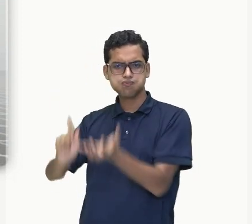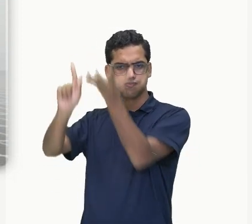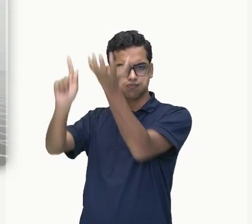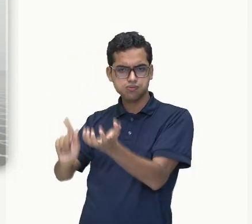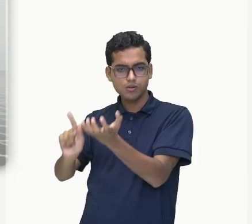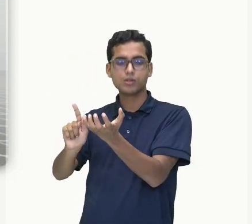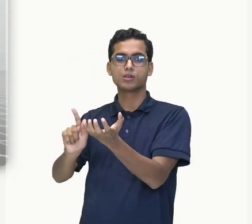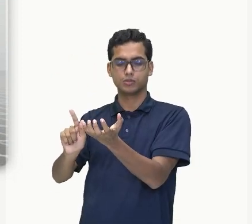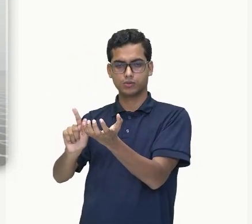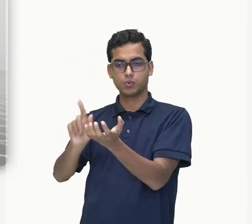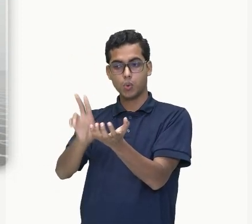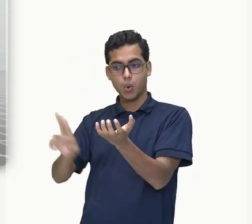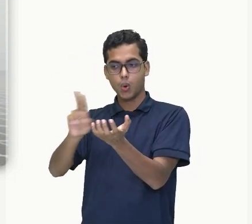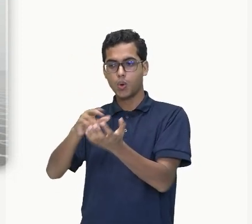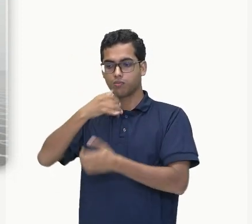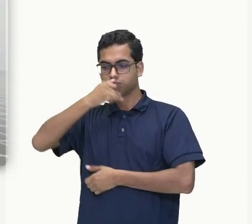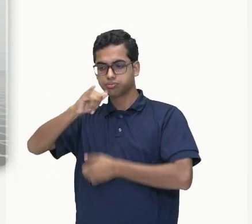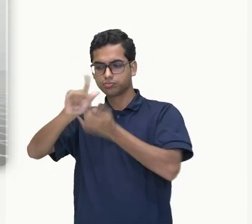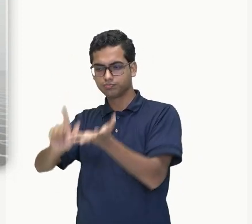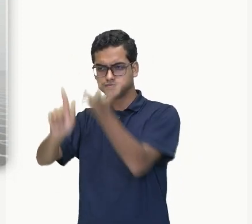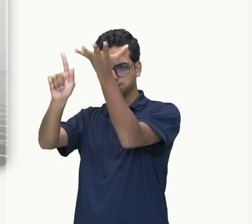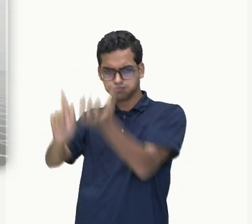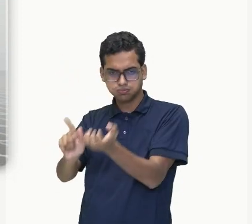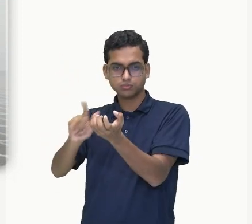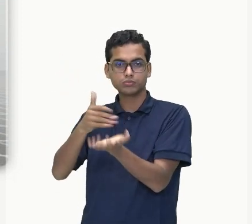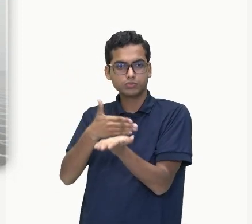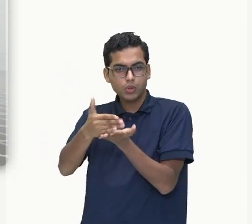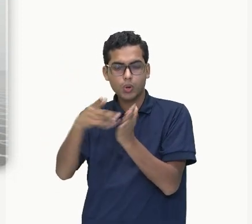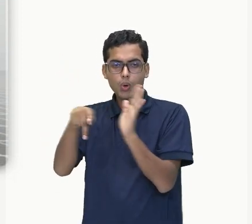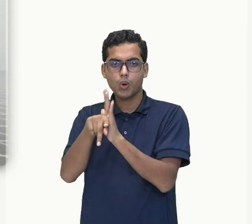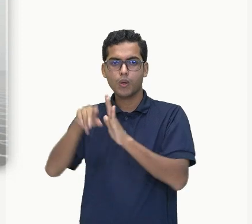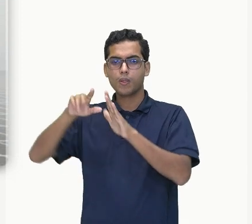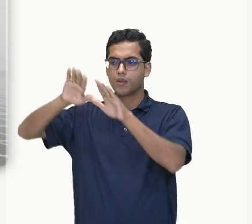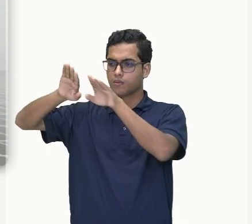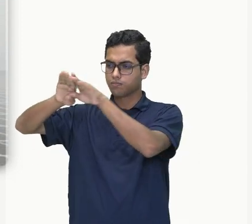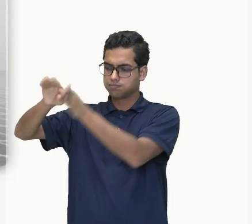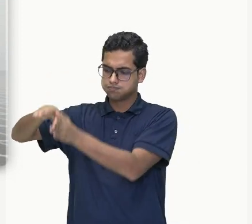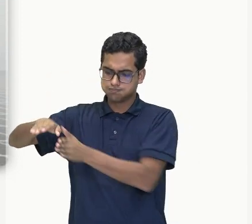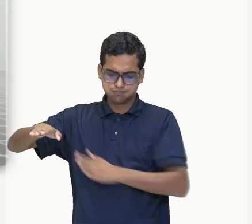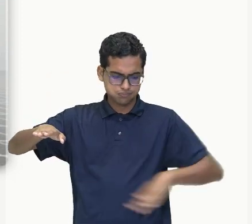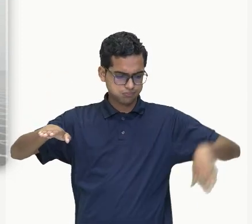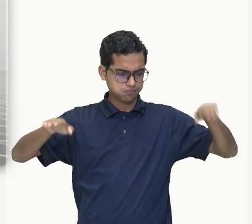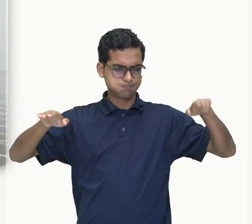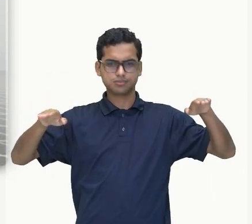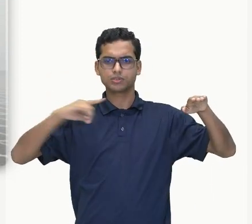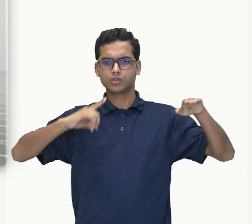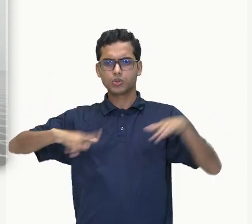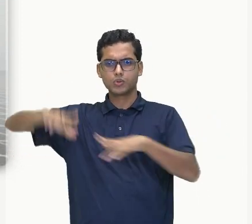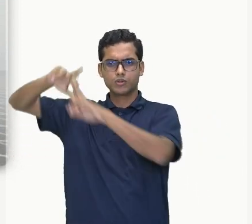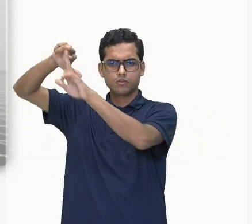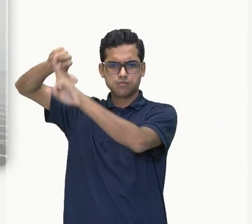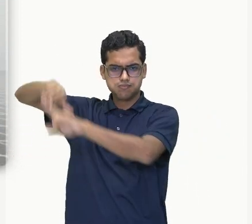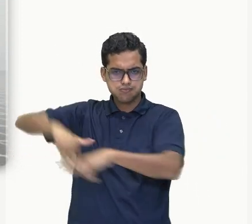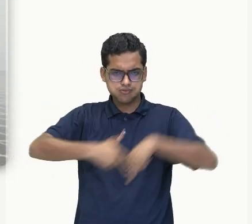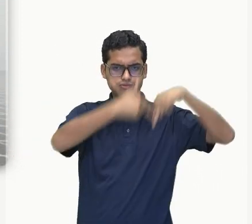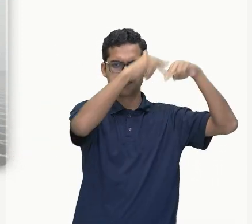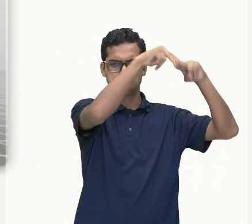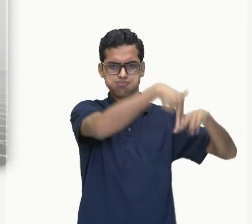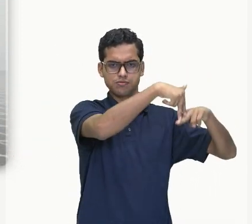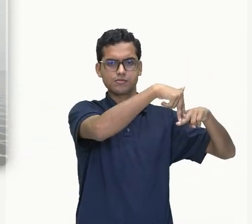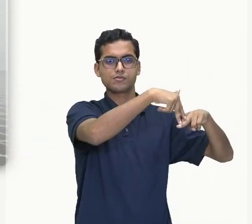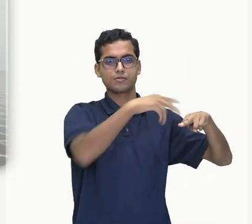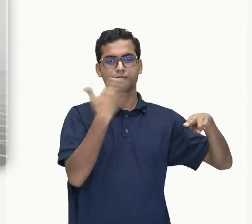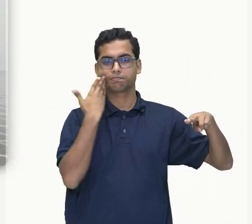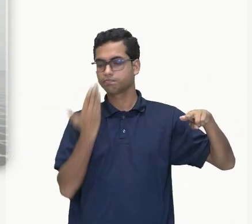a força da gravidade para dar esse impulso. Uma vez que ele conseguiu descer essa rampa, essa